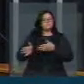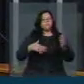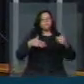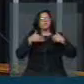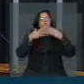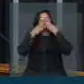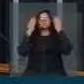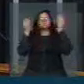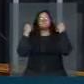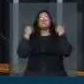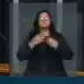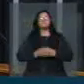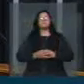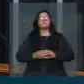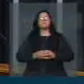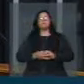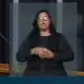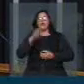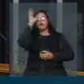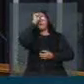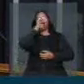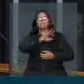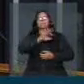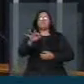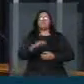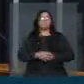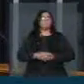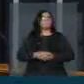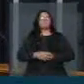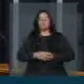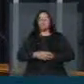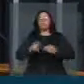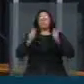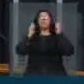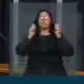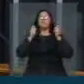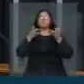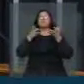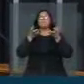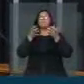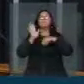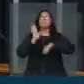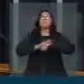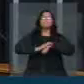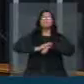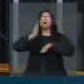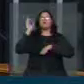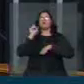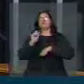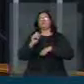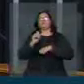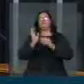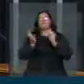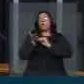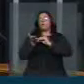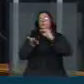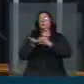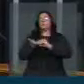O que é que os movimentos, esse movimento, mais prega? Falta de saúde,